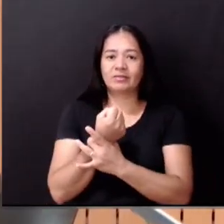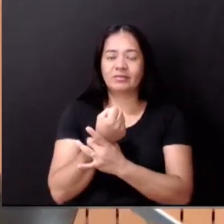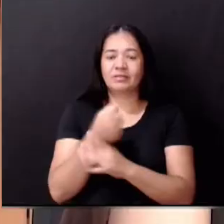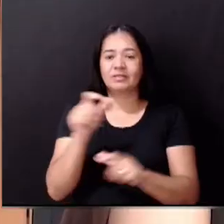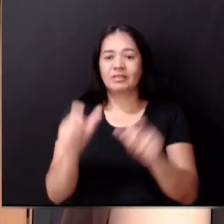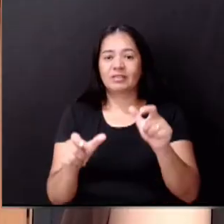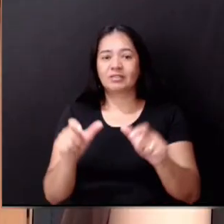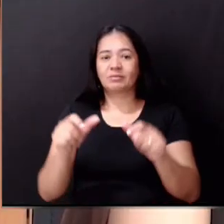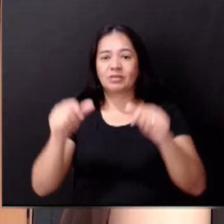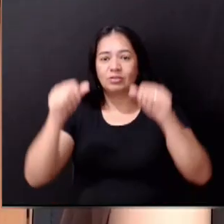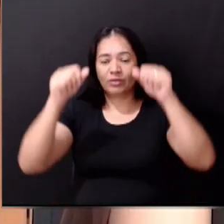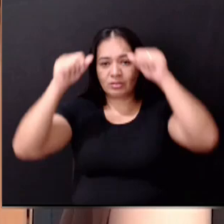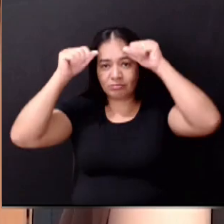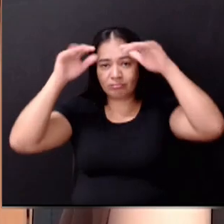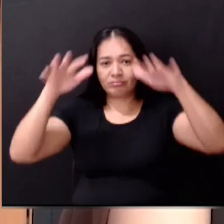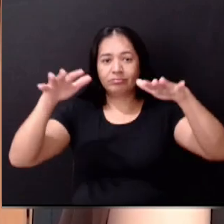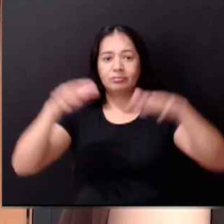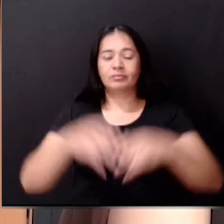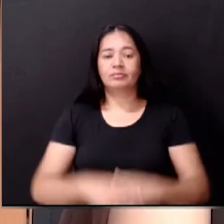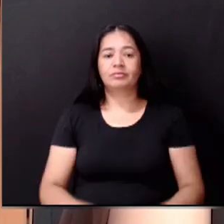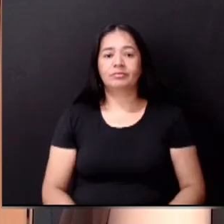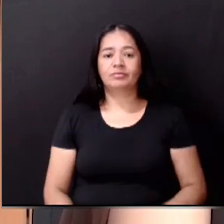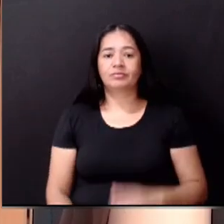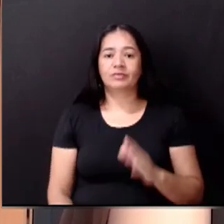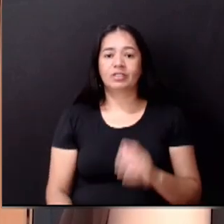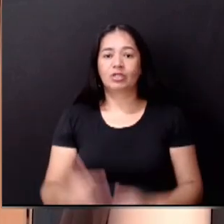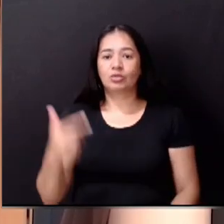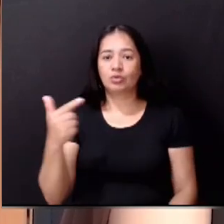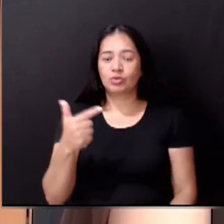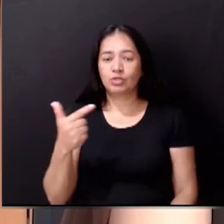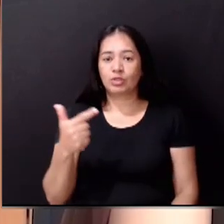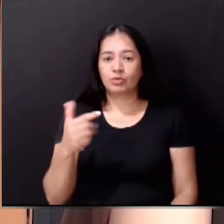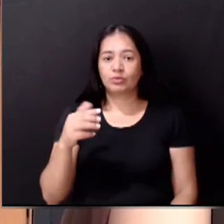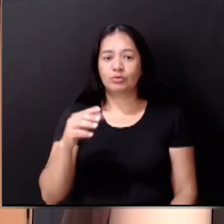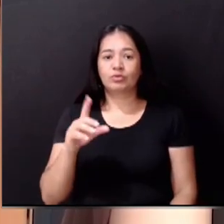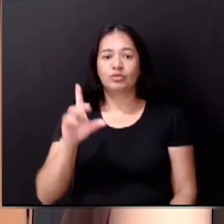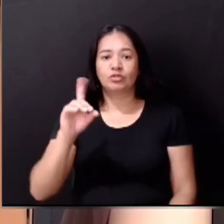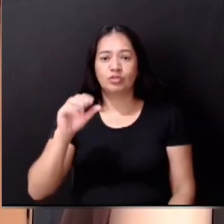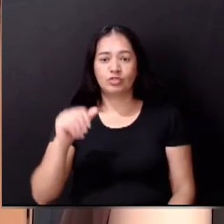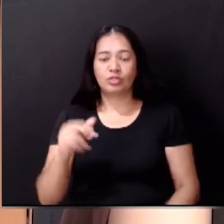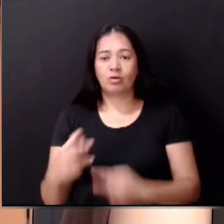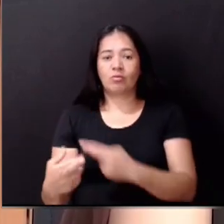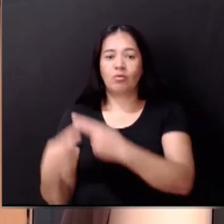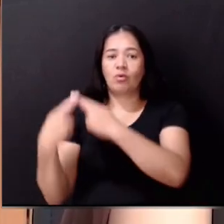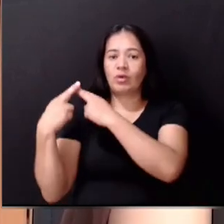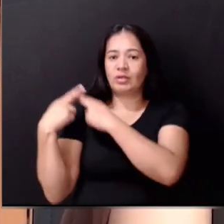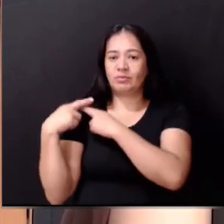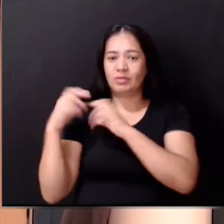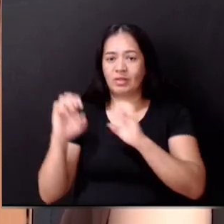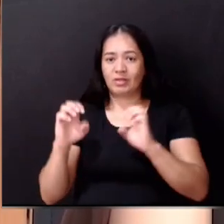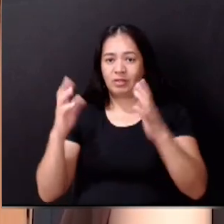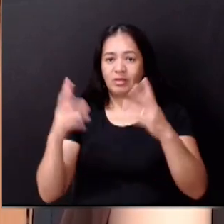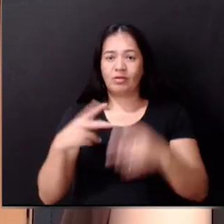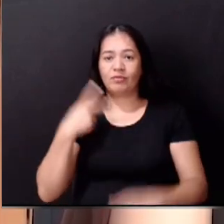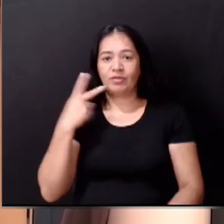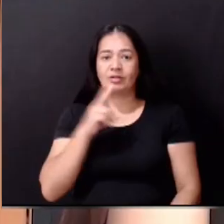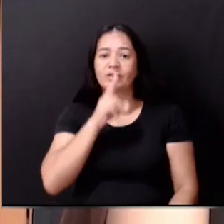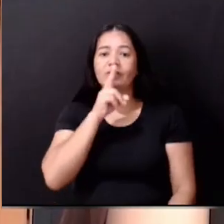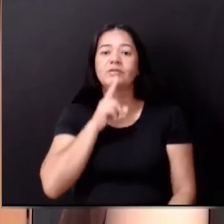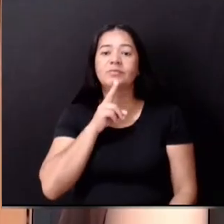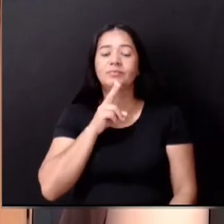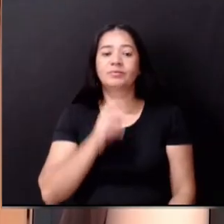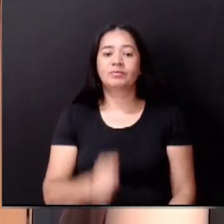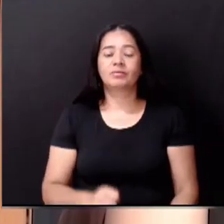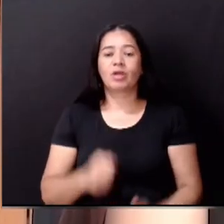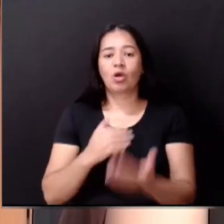autista. Já no segundo dia de seminário, o responsável pelo evento, o vereador Nelson Osri, inicia